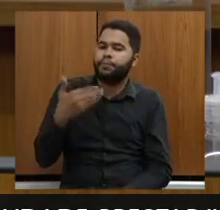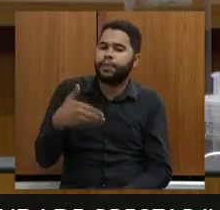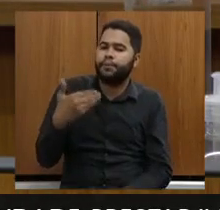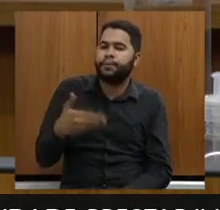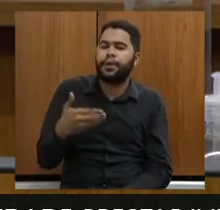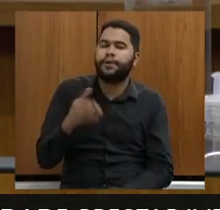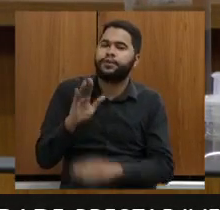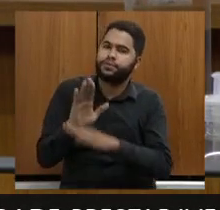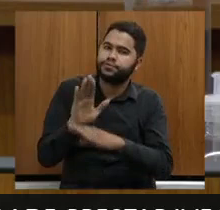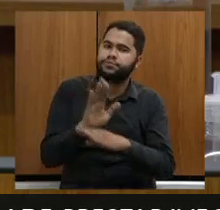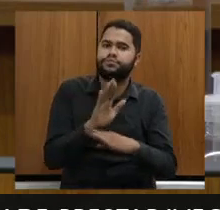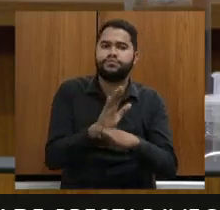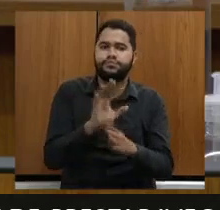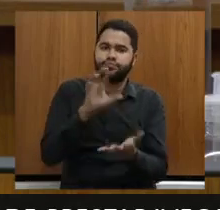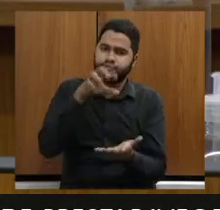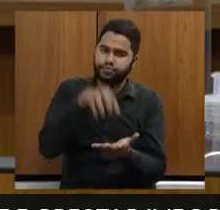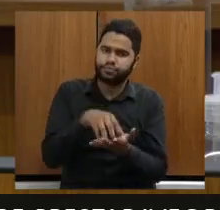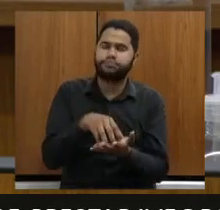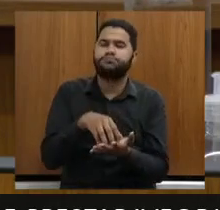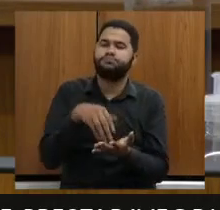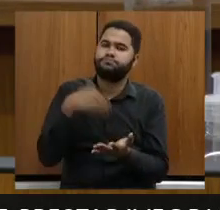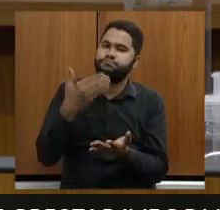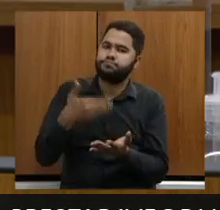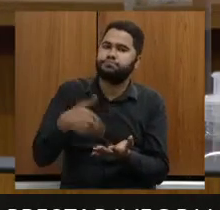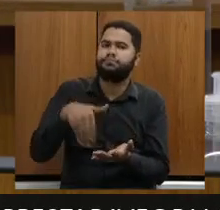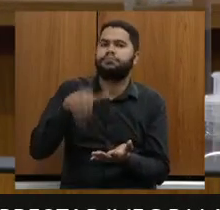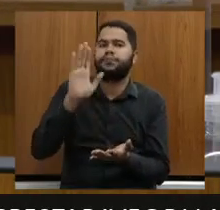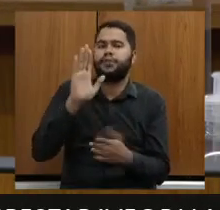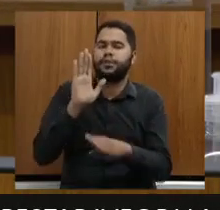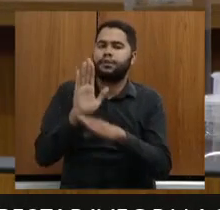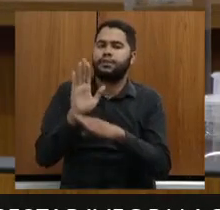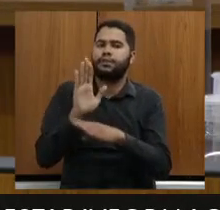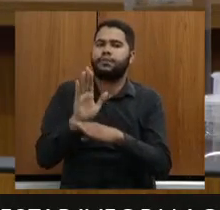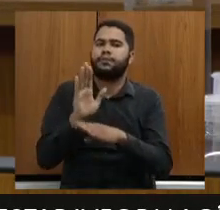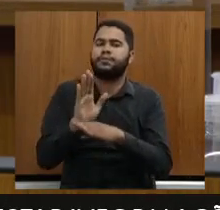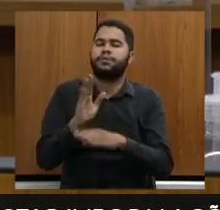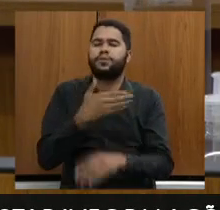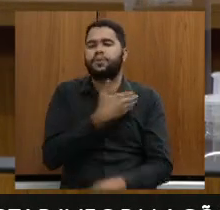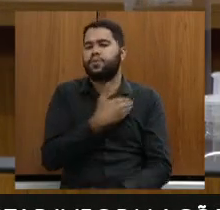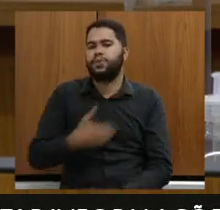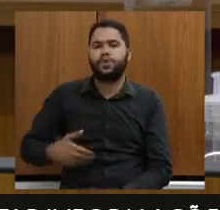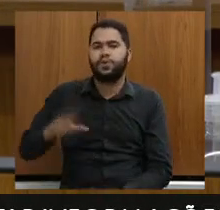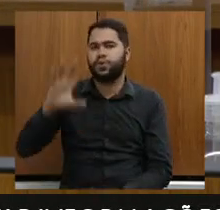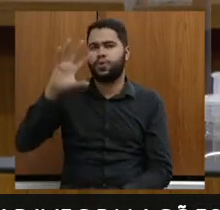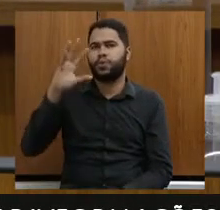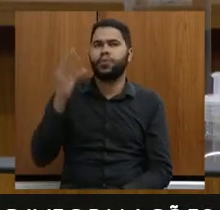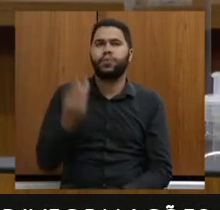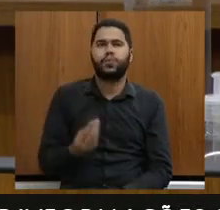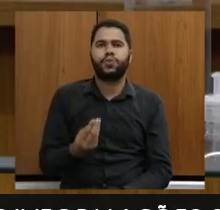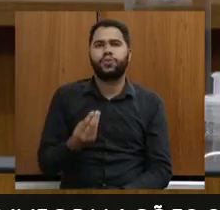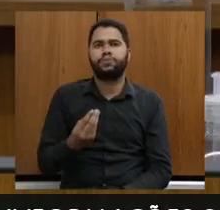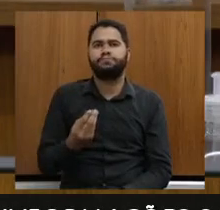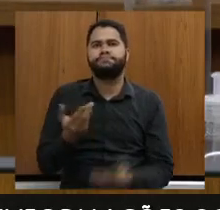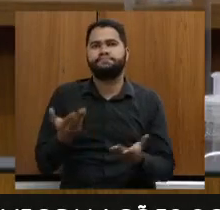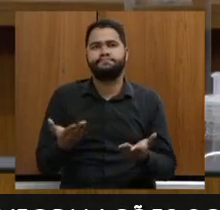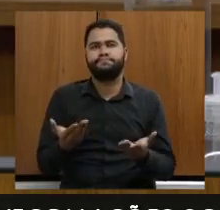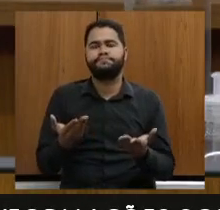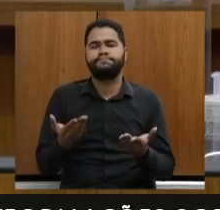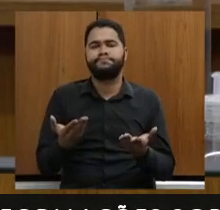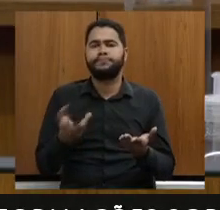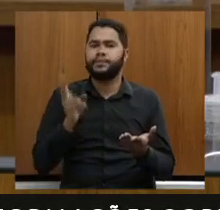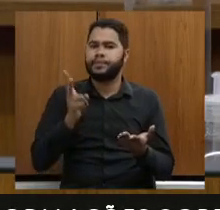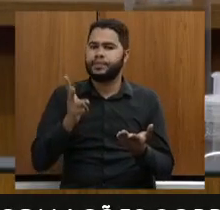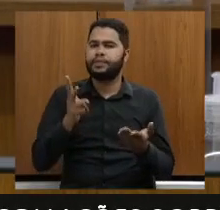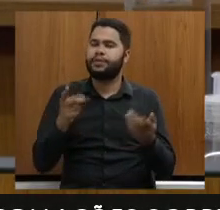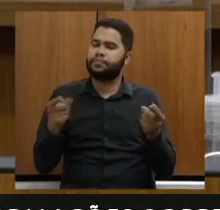próximo e ajudando nosso setor a crescer mais aqui ajudando estado como um todo para isso aqui no